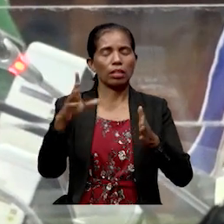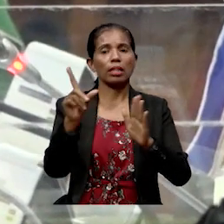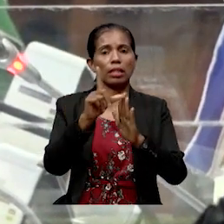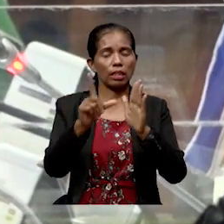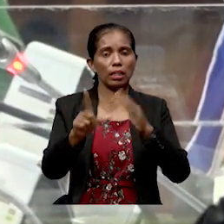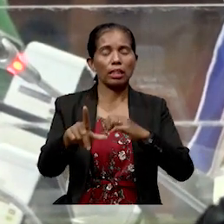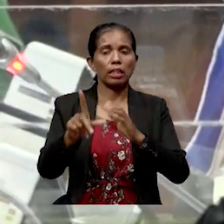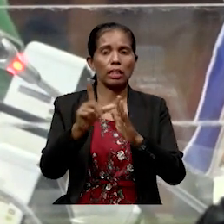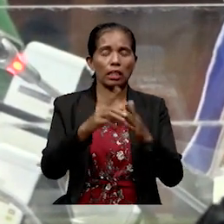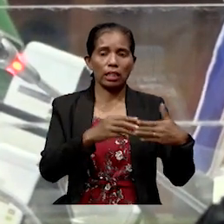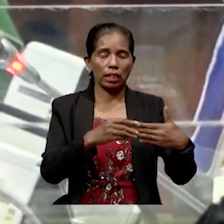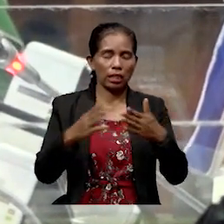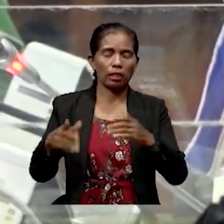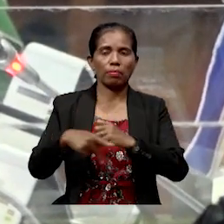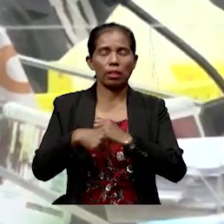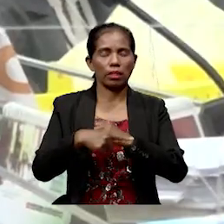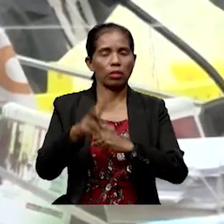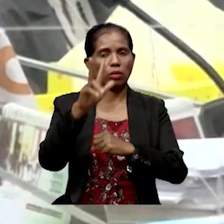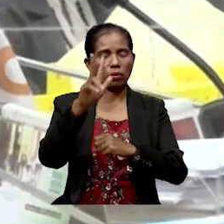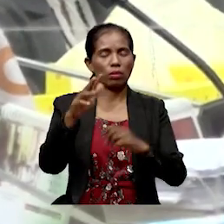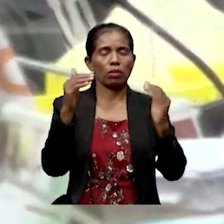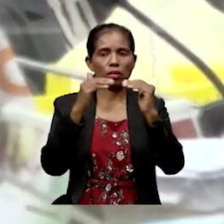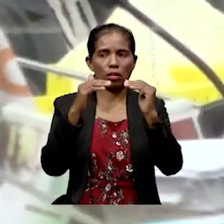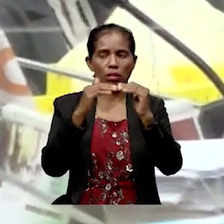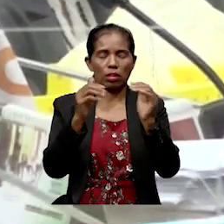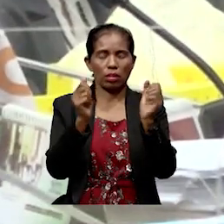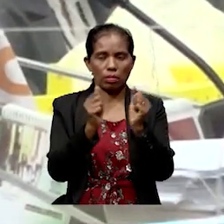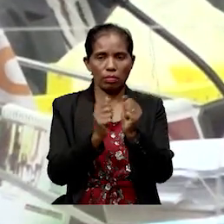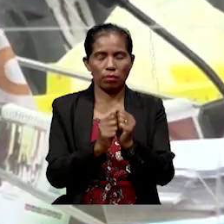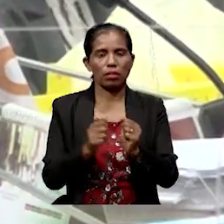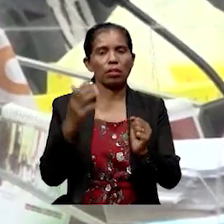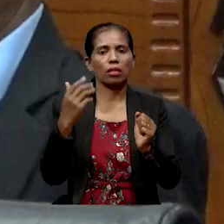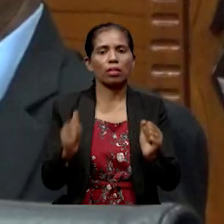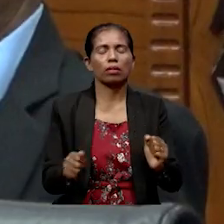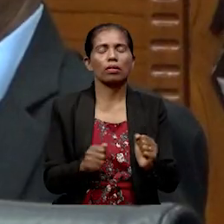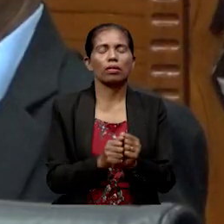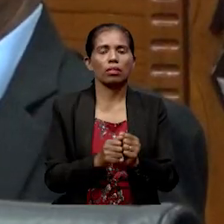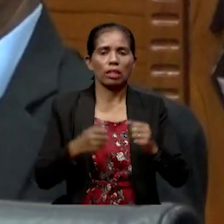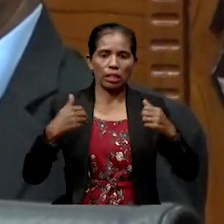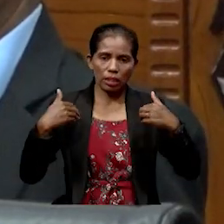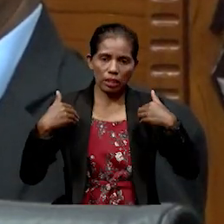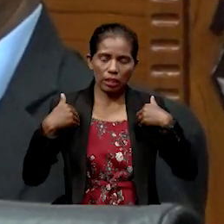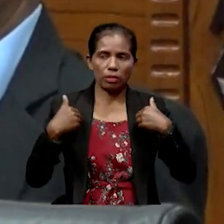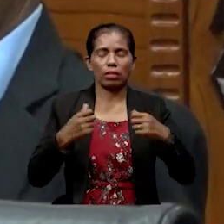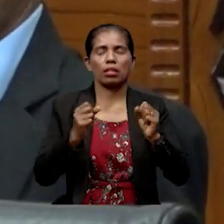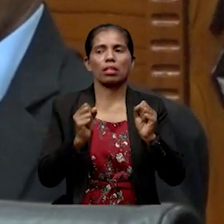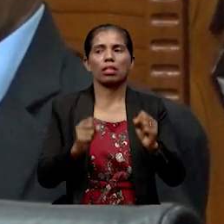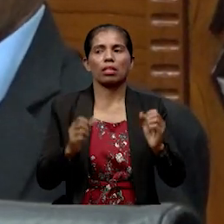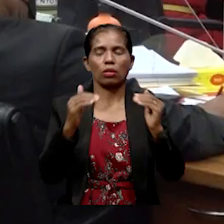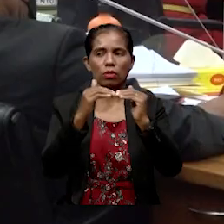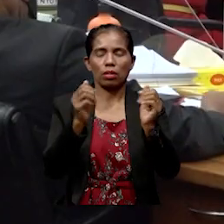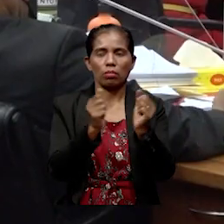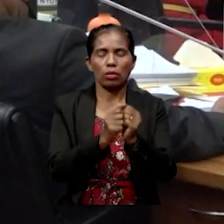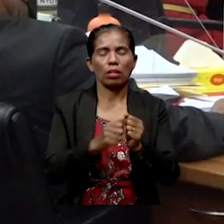ho estrutura halo sorumutu iha salão Tower Fatuhada ho dihametin plataforma entendimento entre